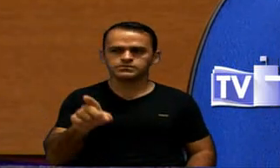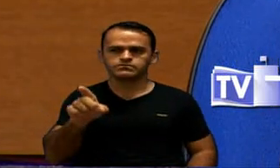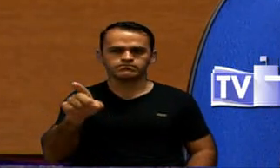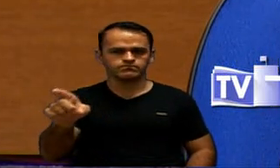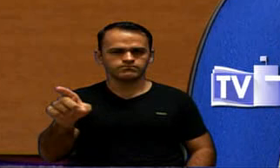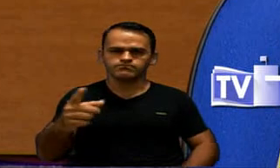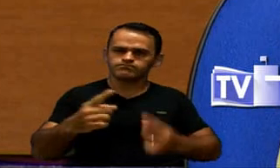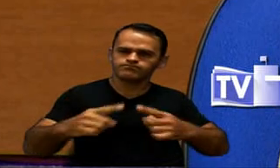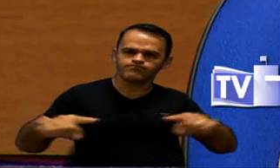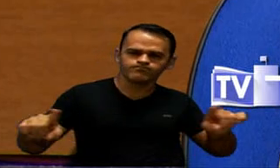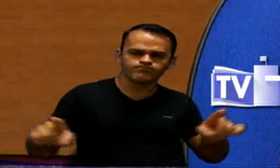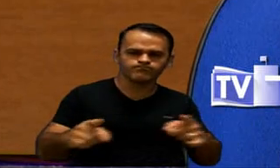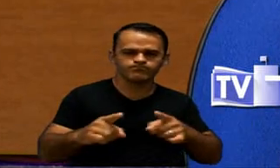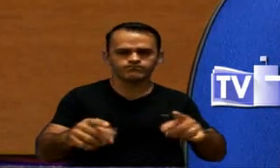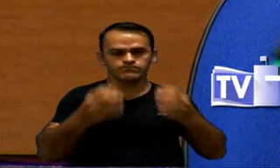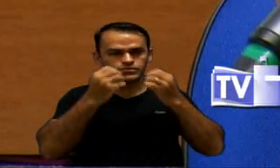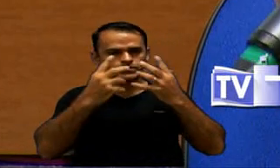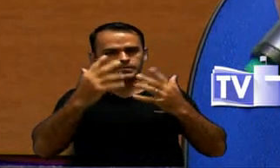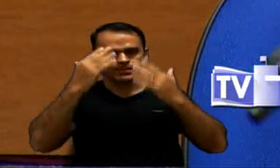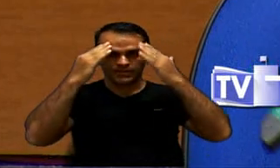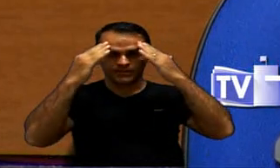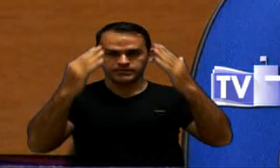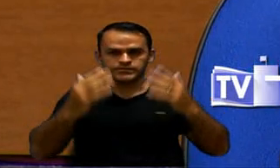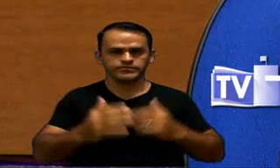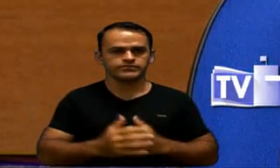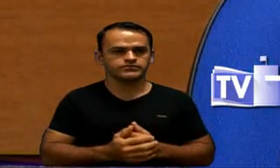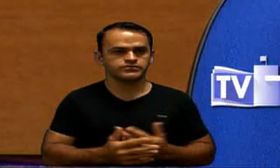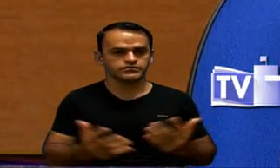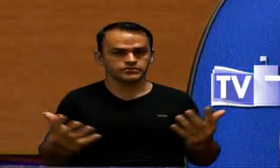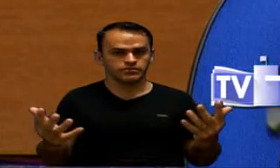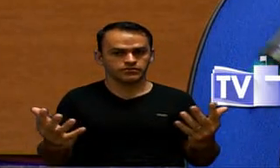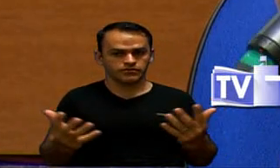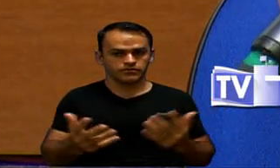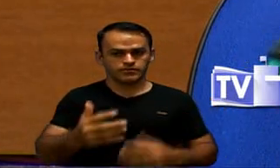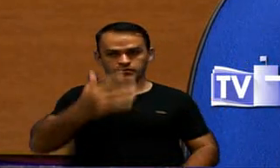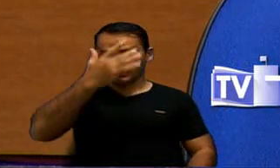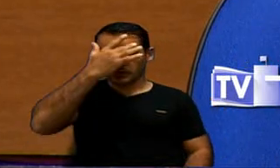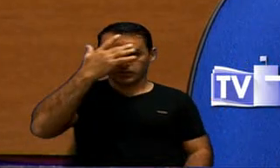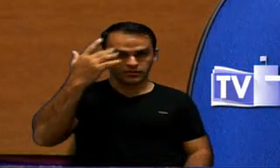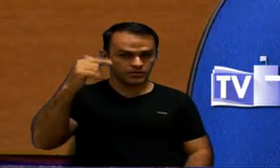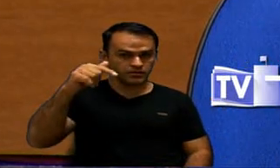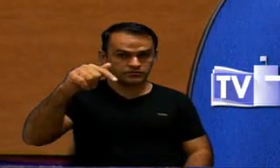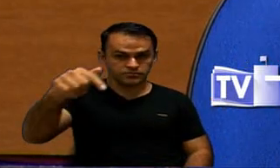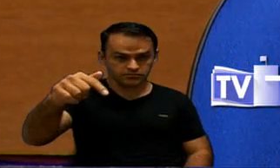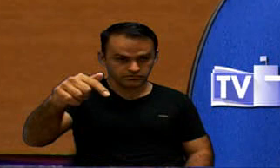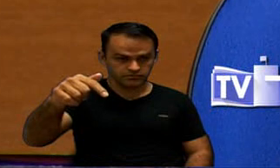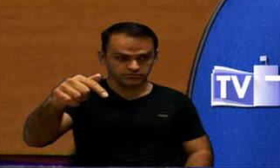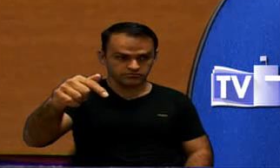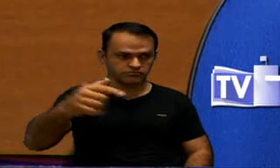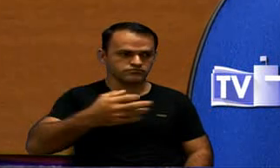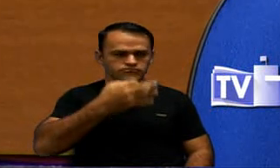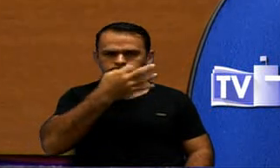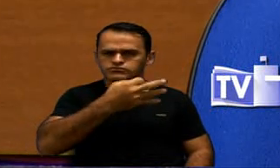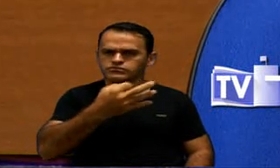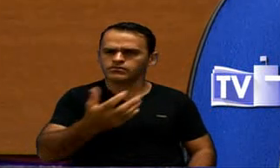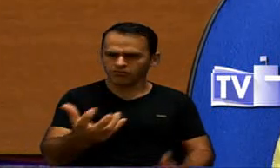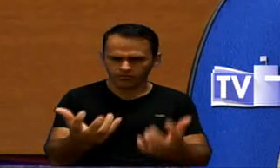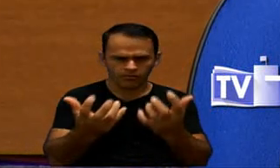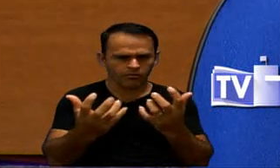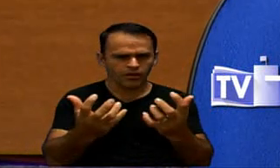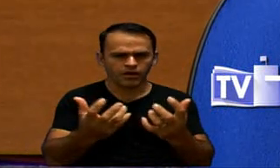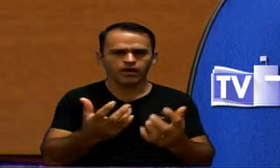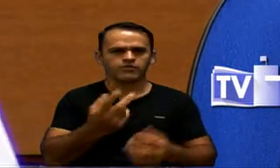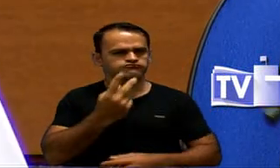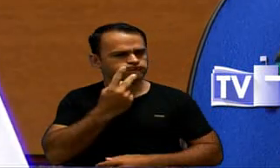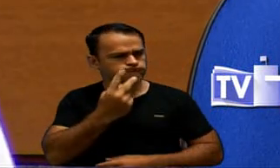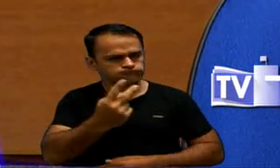performance. Bom, nós estamos aí com 7 pessoas inscritas. Se alguém mais tiver interesse em